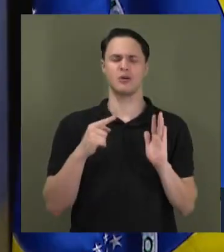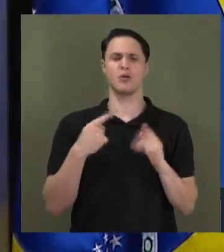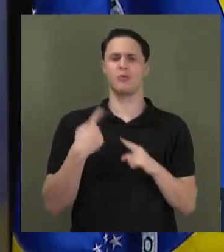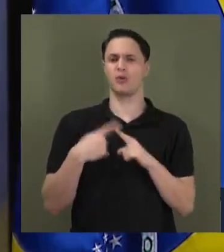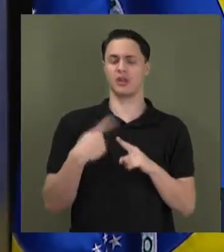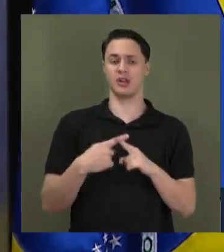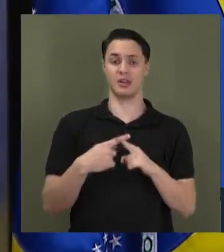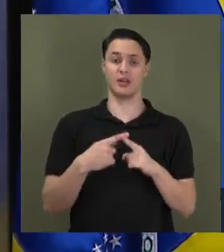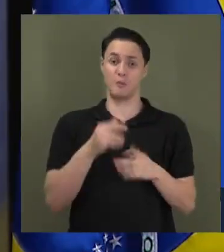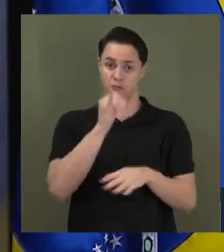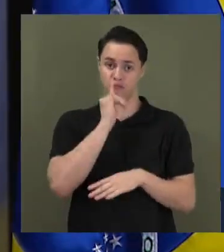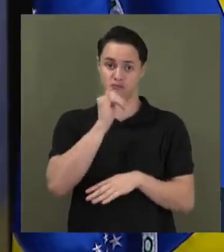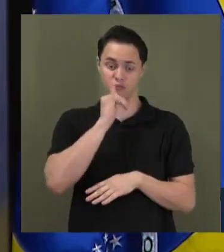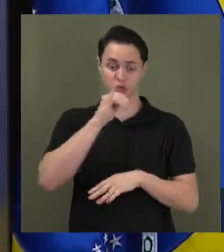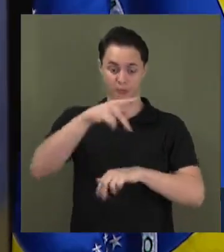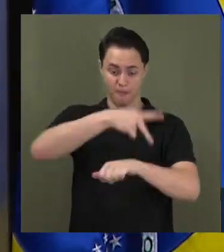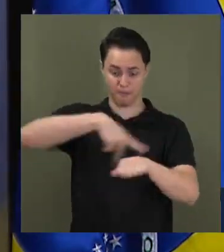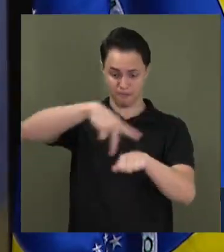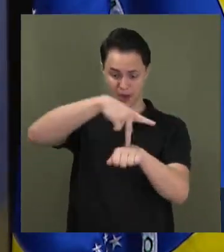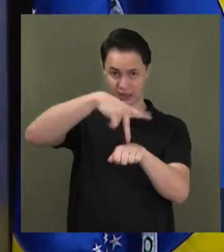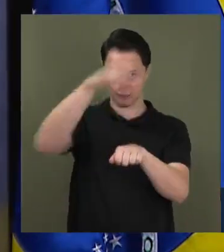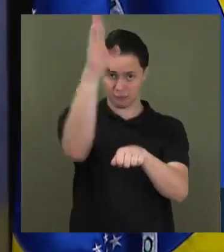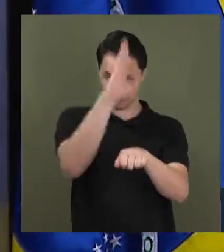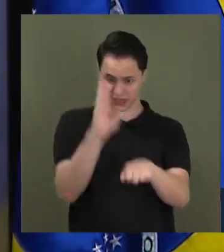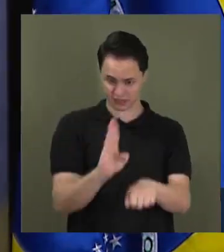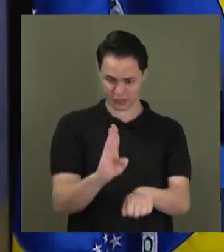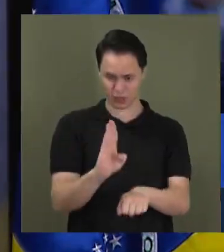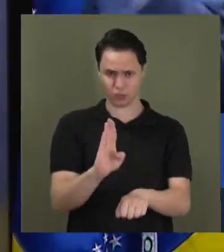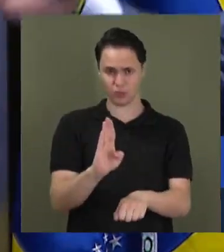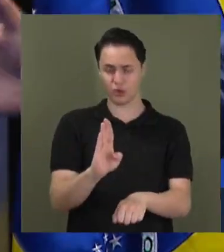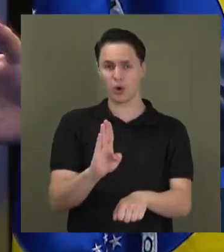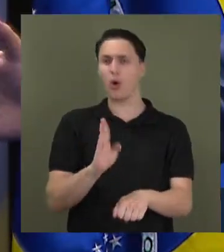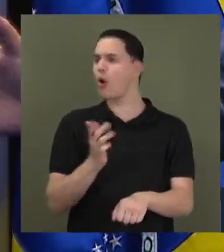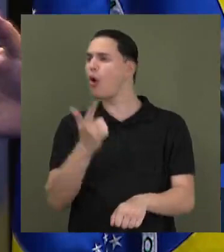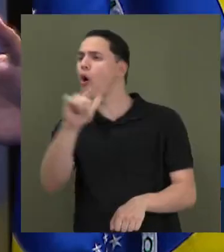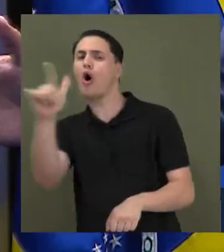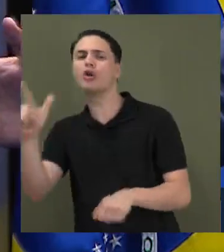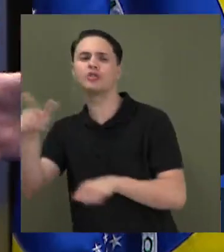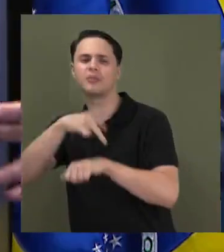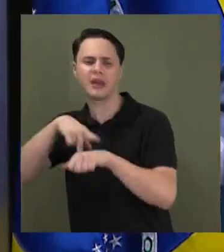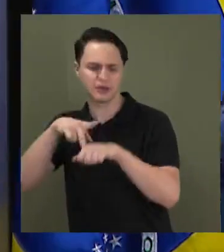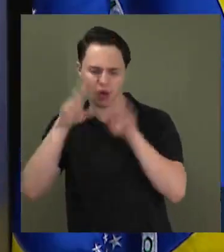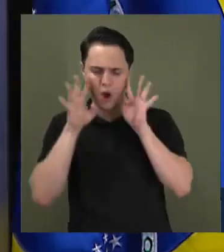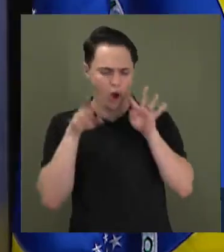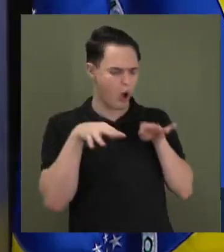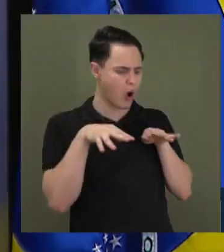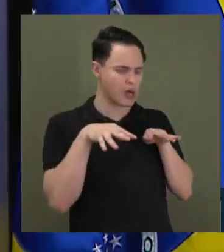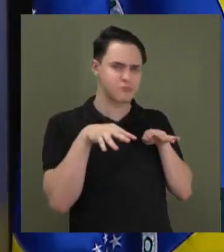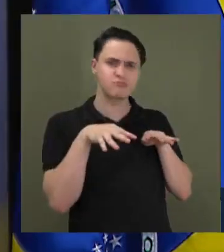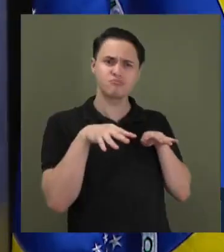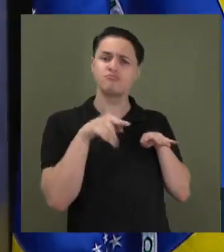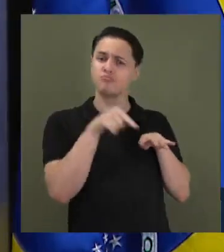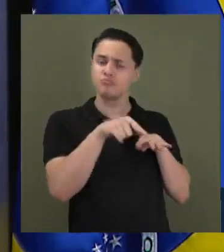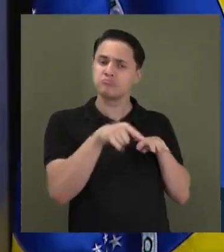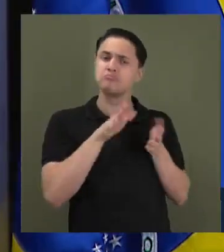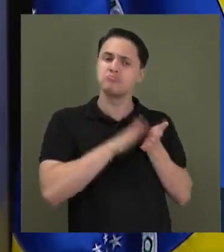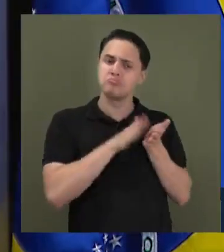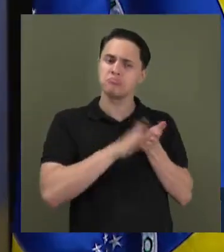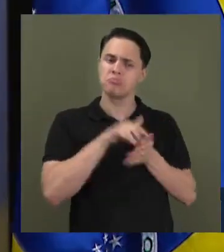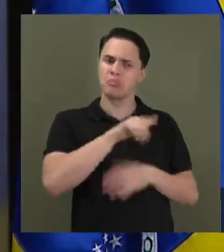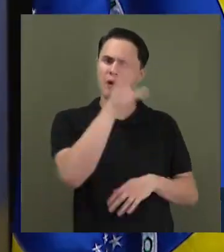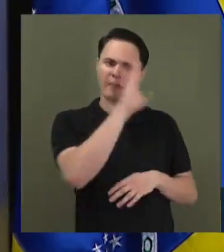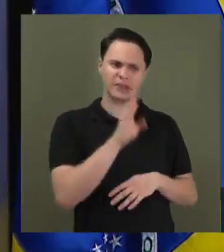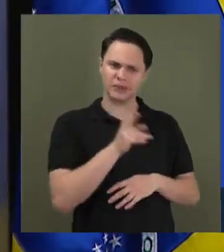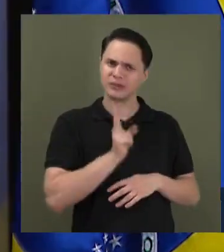muito bem quisto mundialmente por causa desse histórico. Mas eu